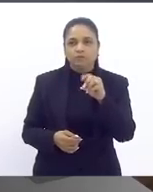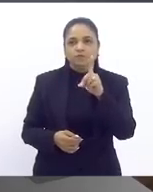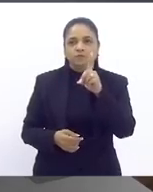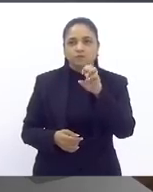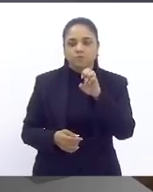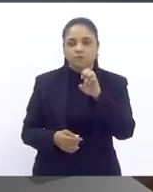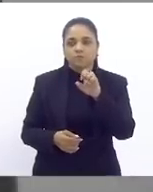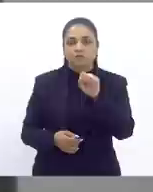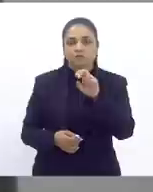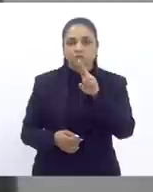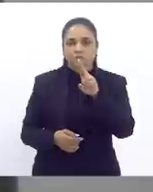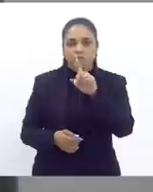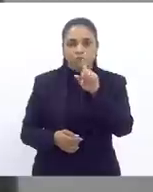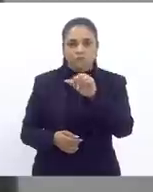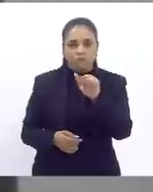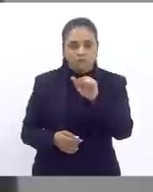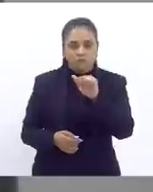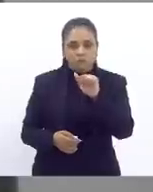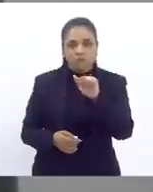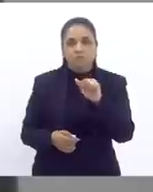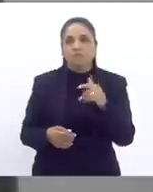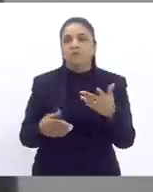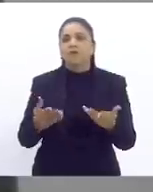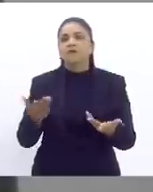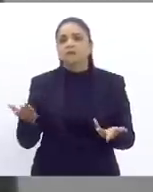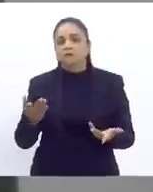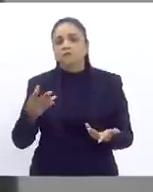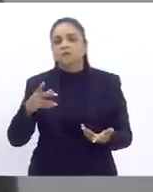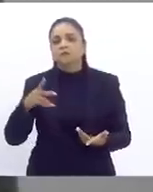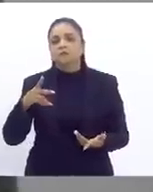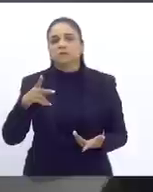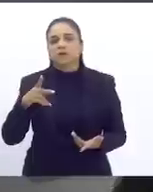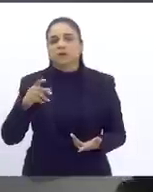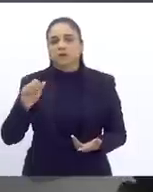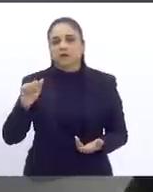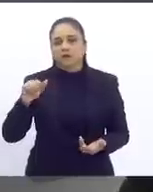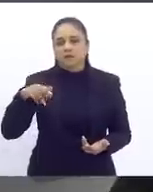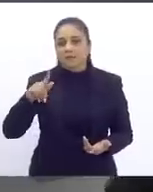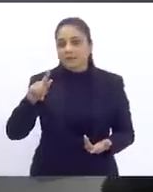então André Granato e Sargento Portugal